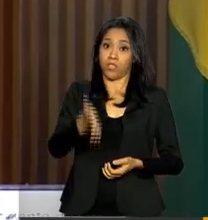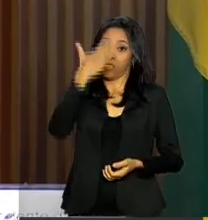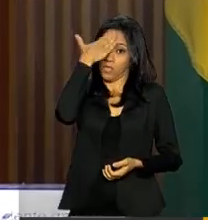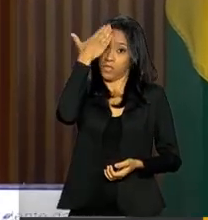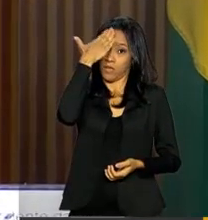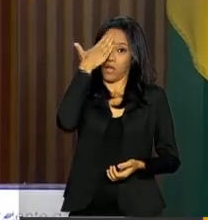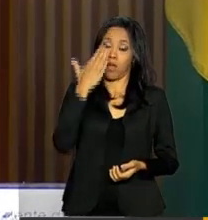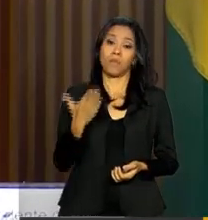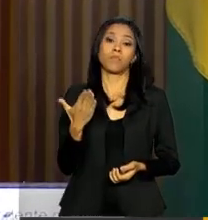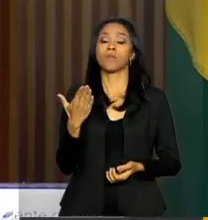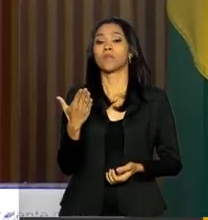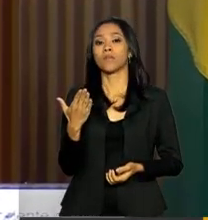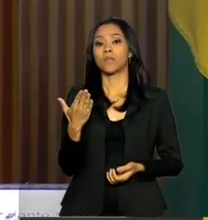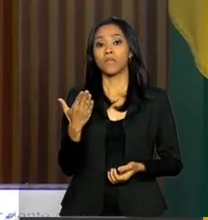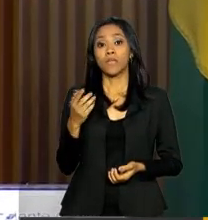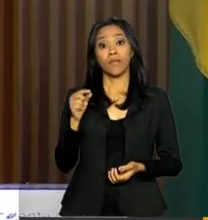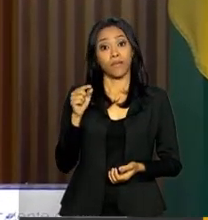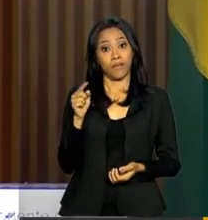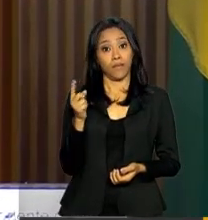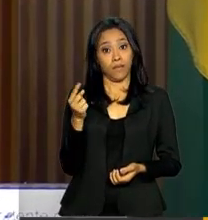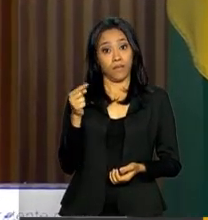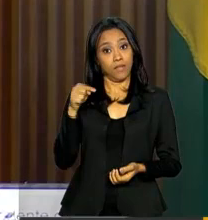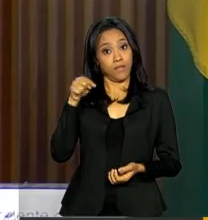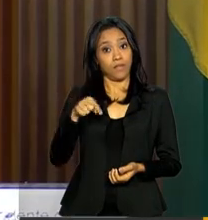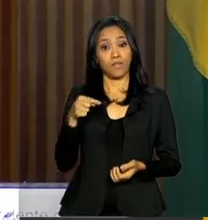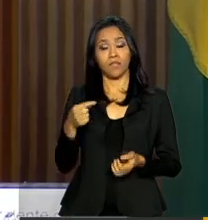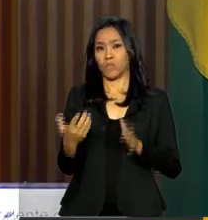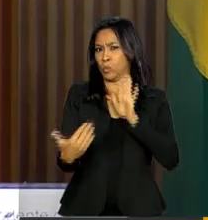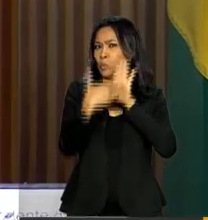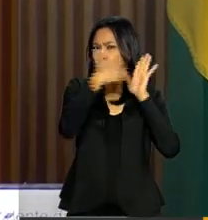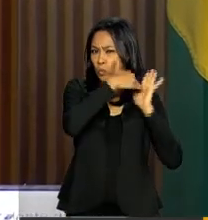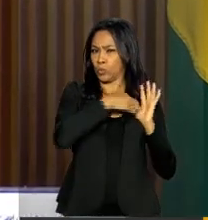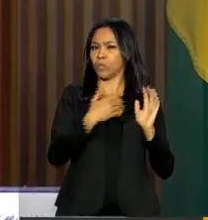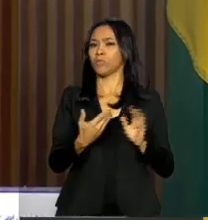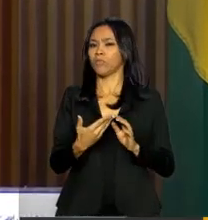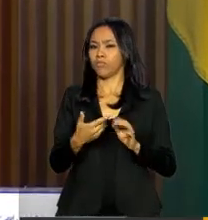sabem que nestes últimos tempos